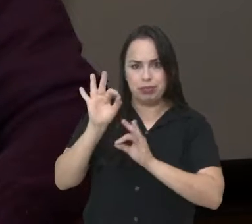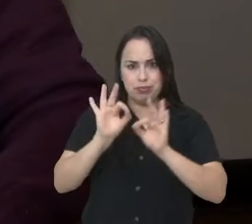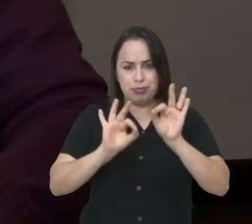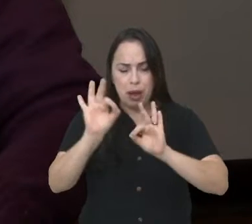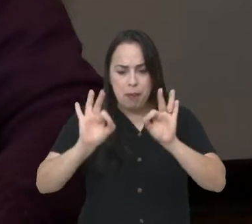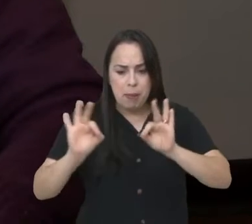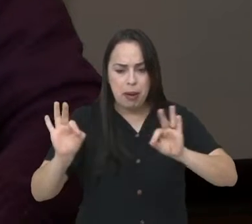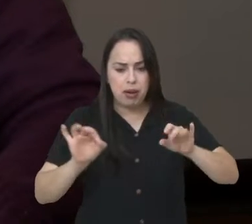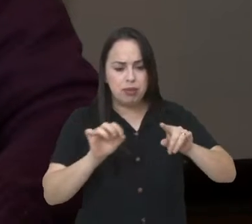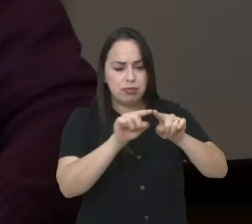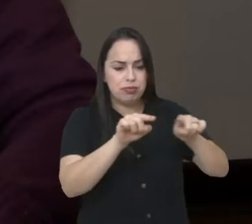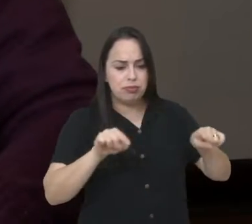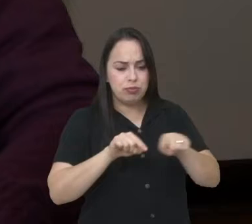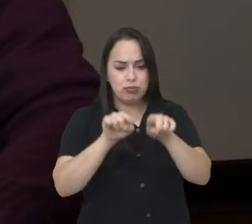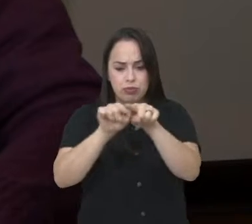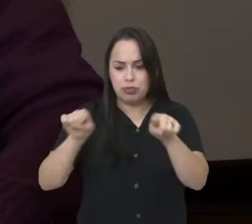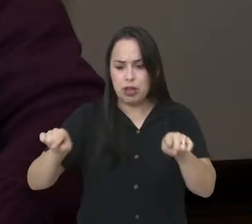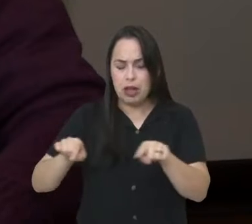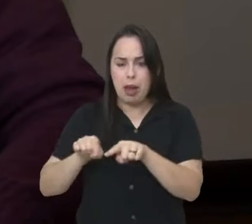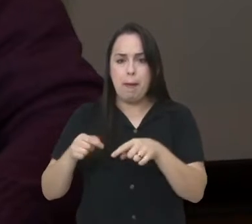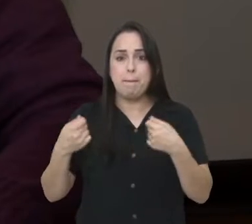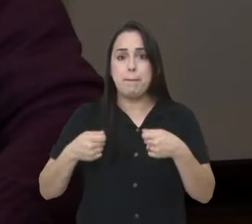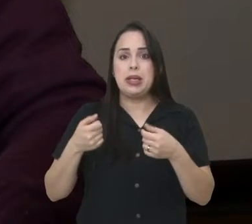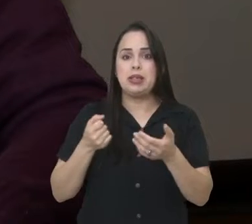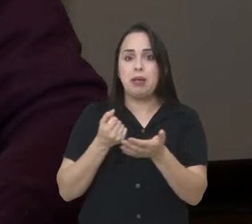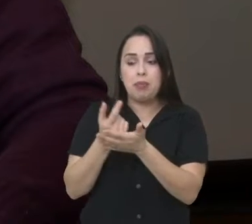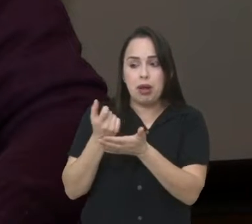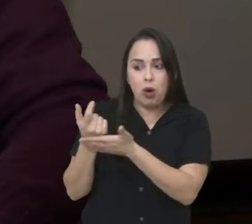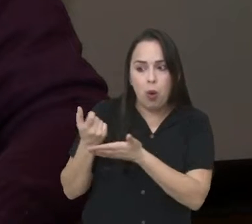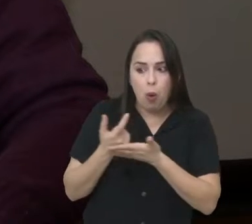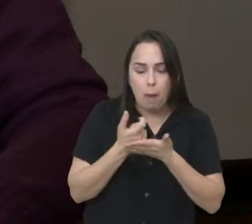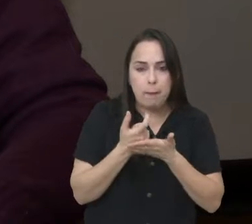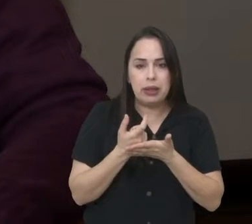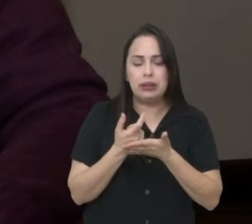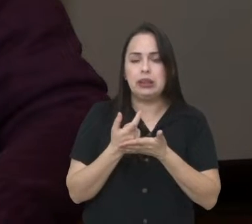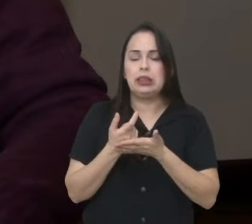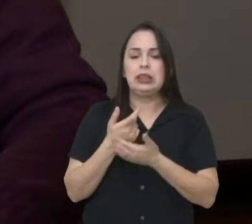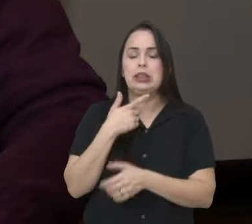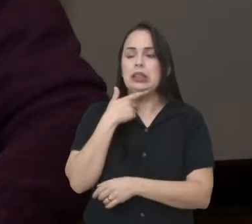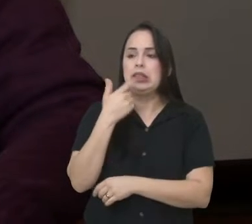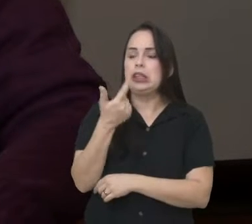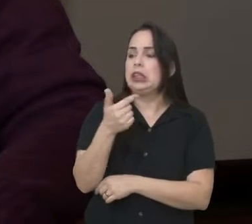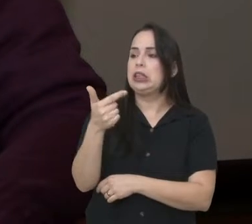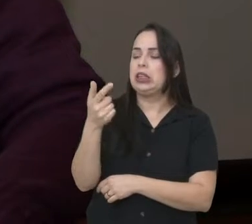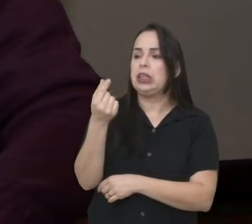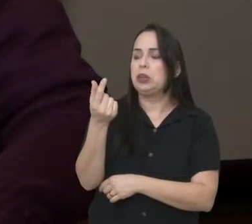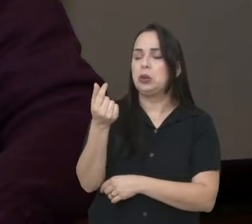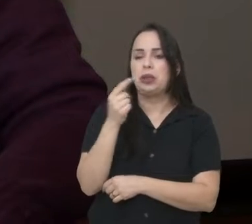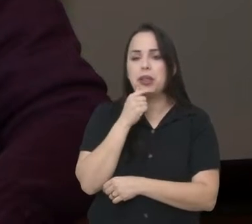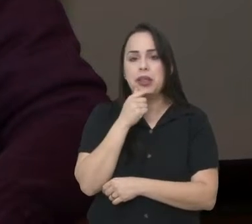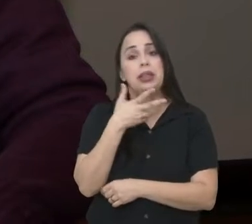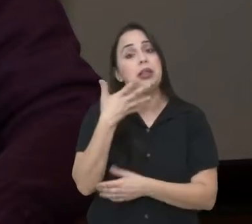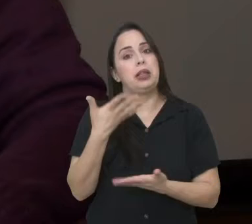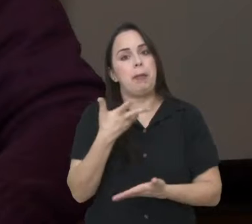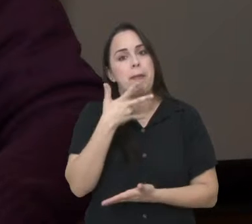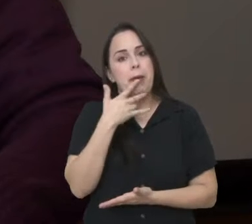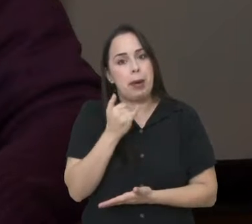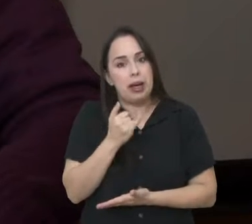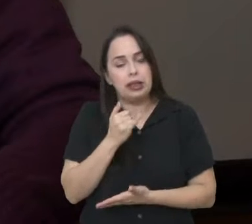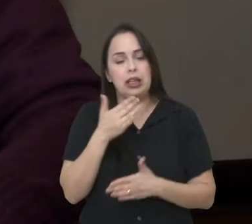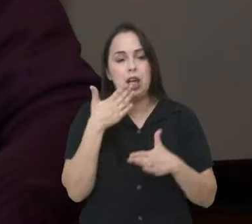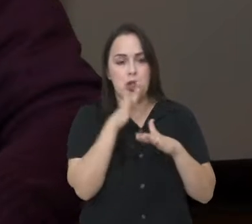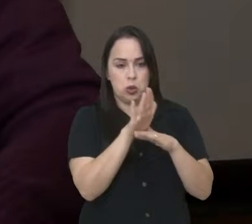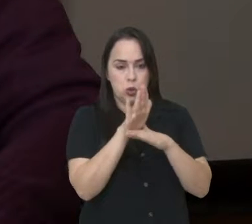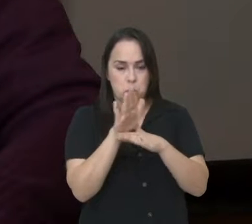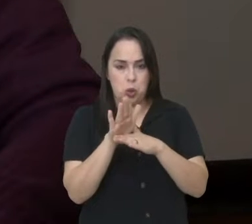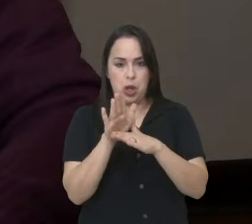que tinha, para comprar o lote, tinha que dar uma entrada, mas eles não tinham dinheiro. Então, meu pai ajudou